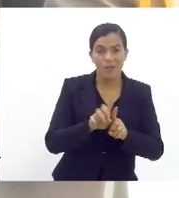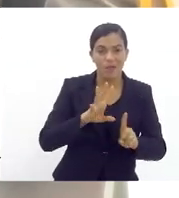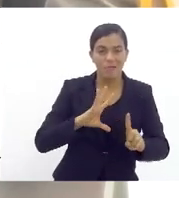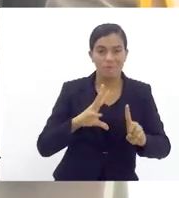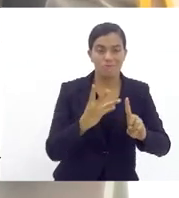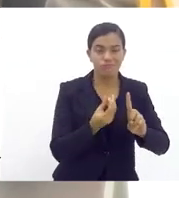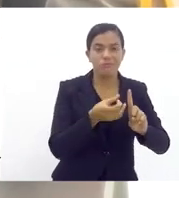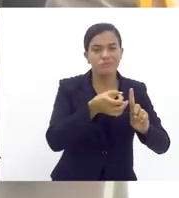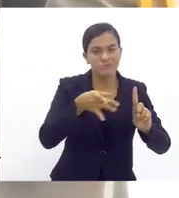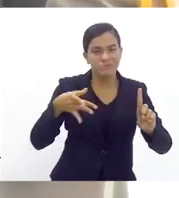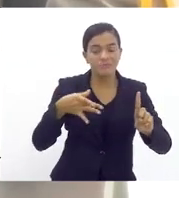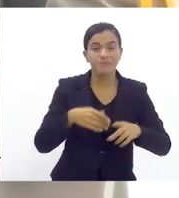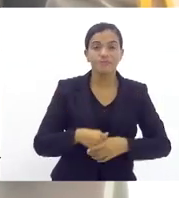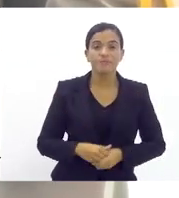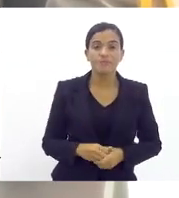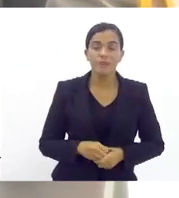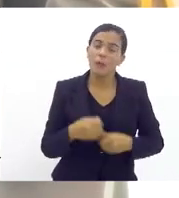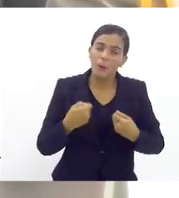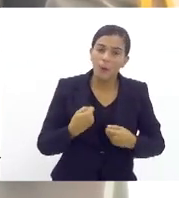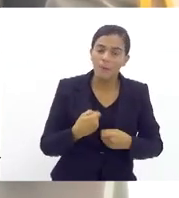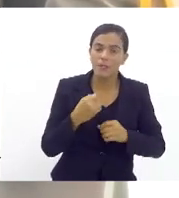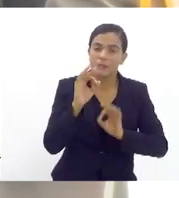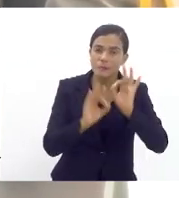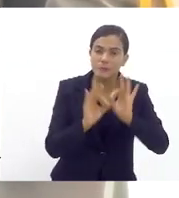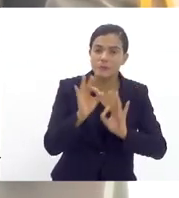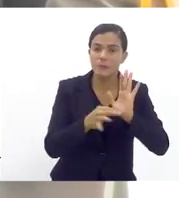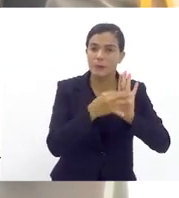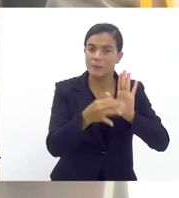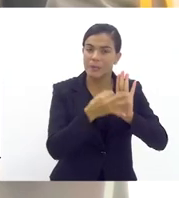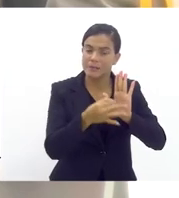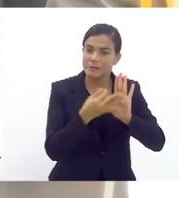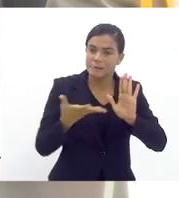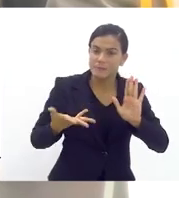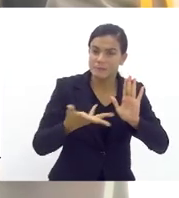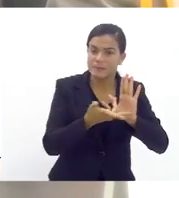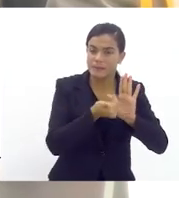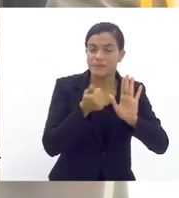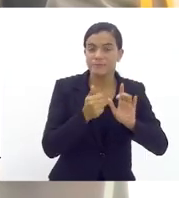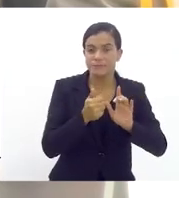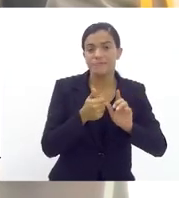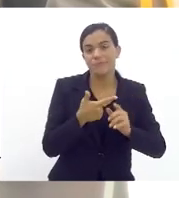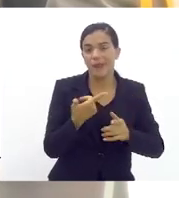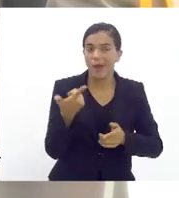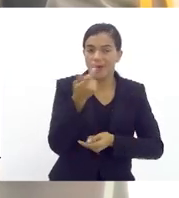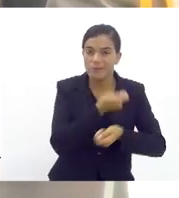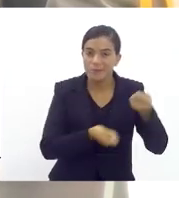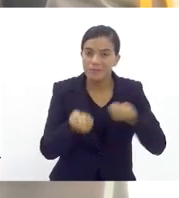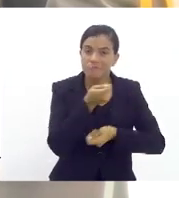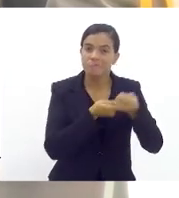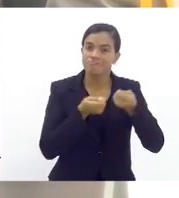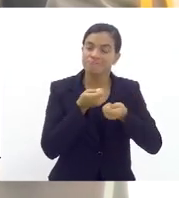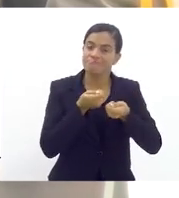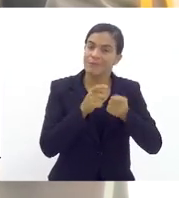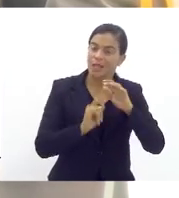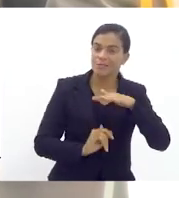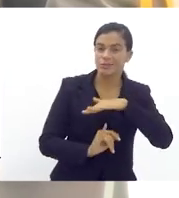E eu preciso construir um parecer muito bem robusto para convencer a instituição